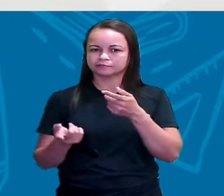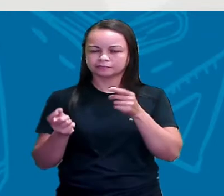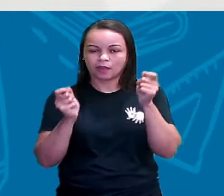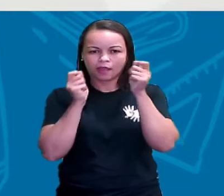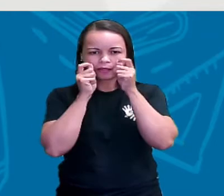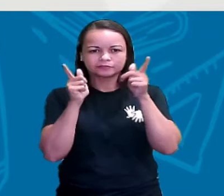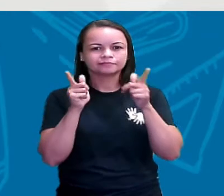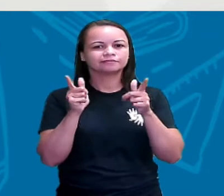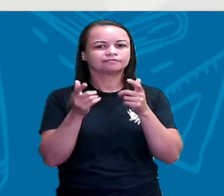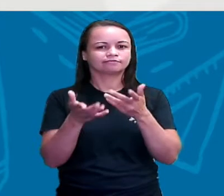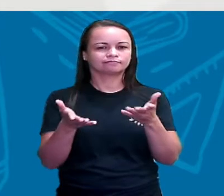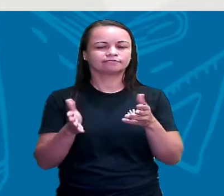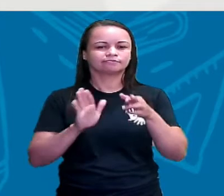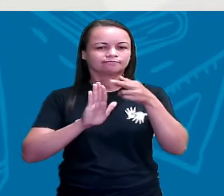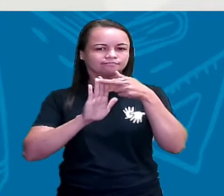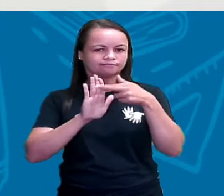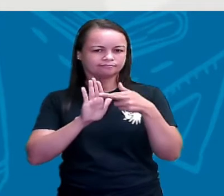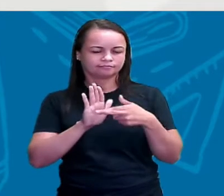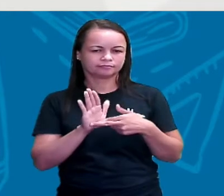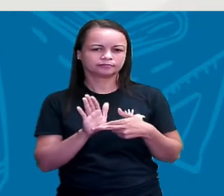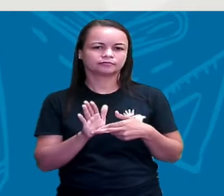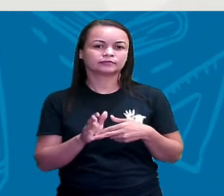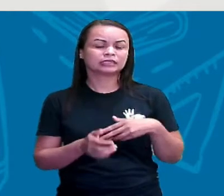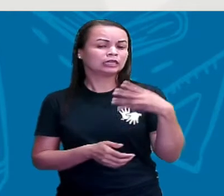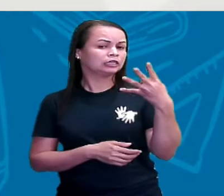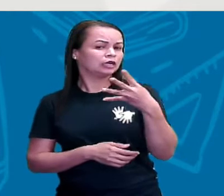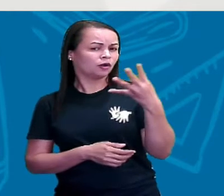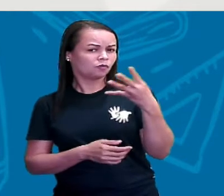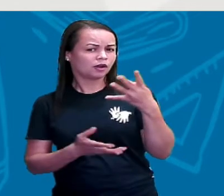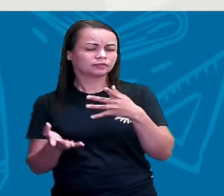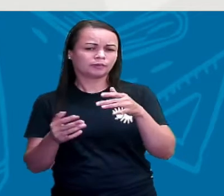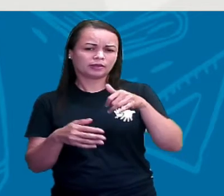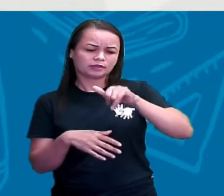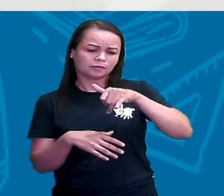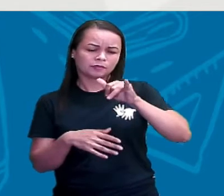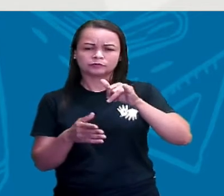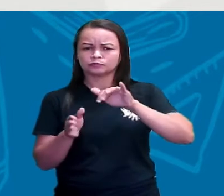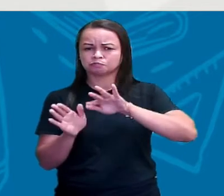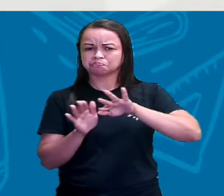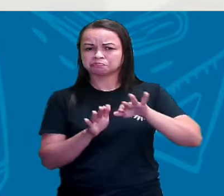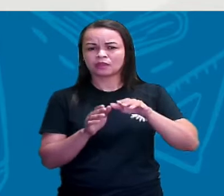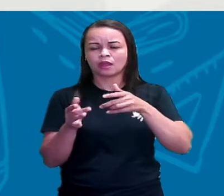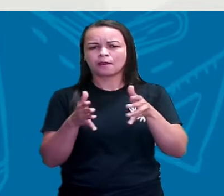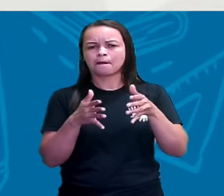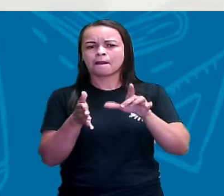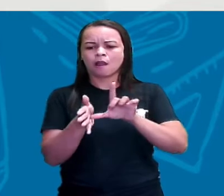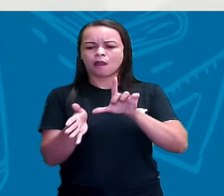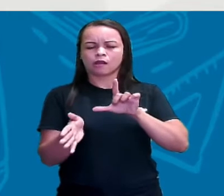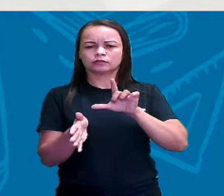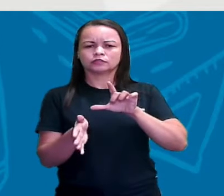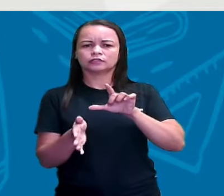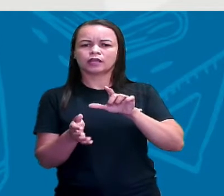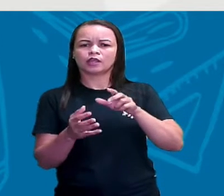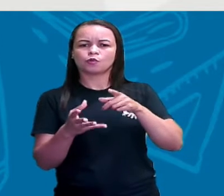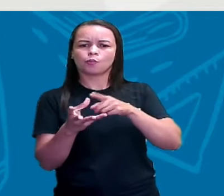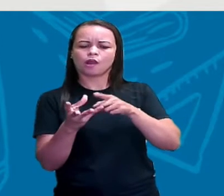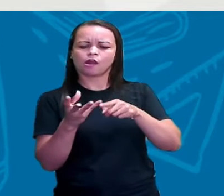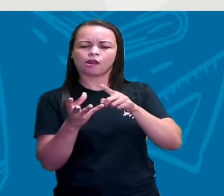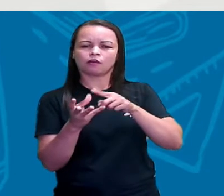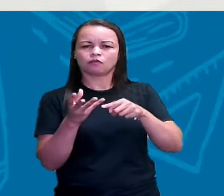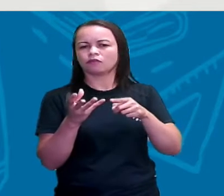Agora, e a quarta? Também são verbos terminados em Y, mas antes do Y veio o quê? Uma vogal. O que é que a gente